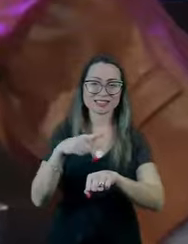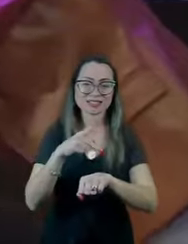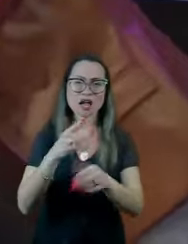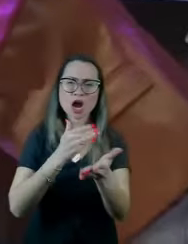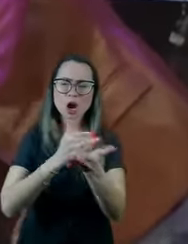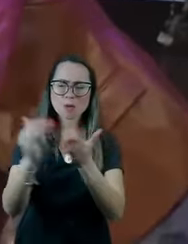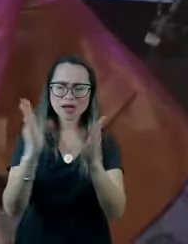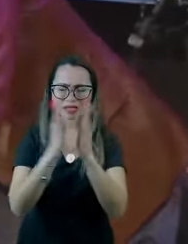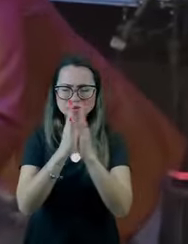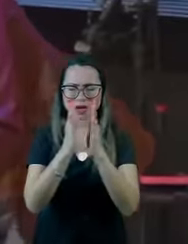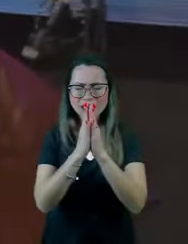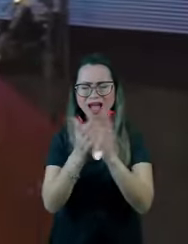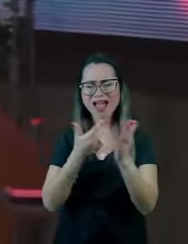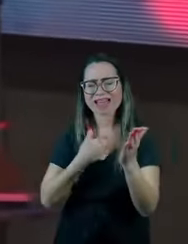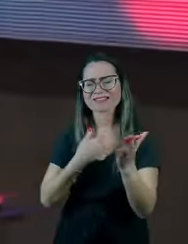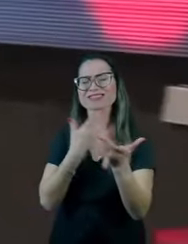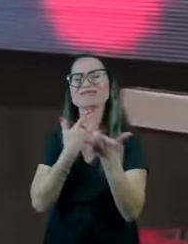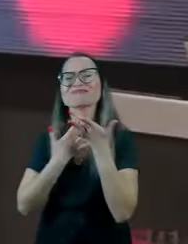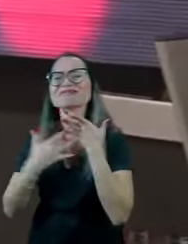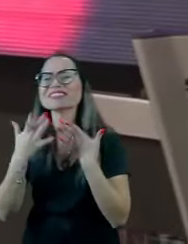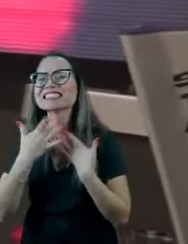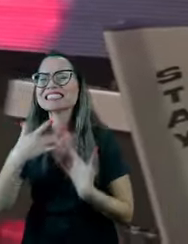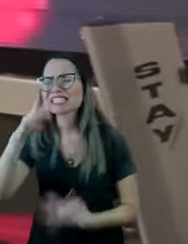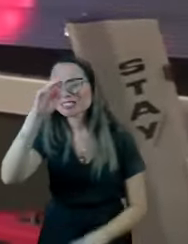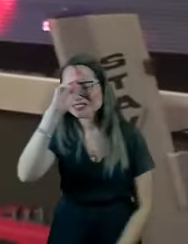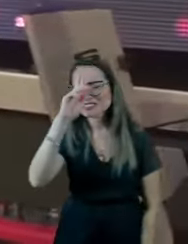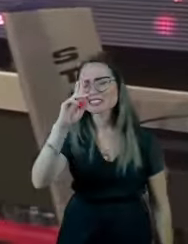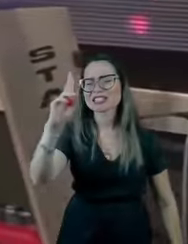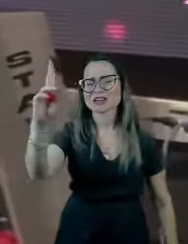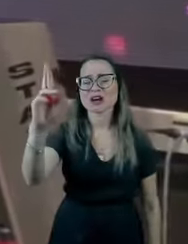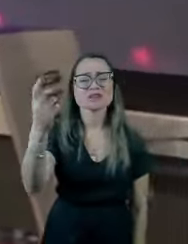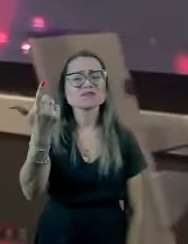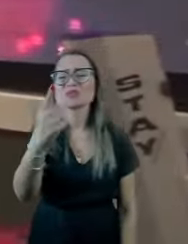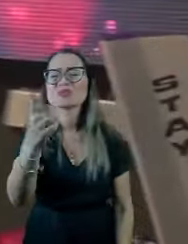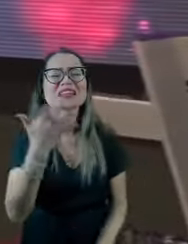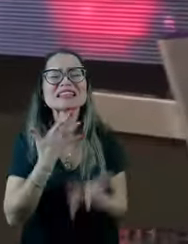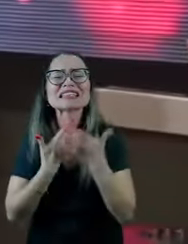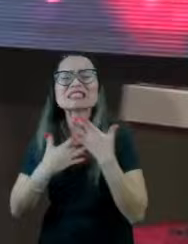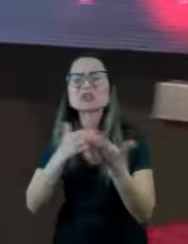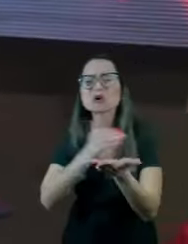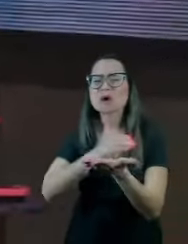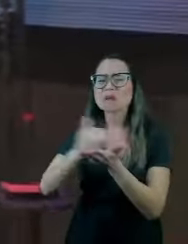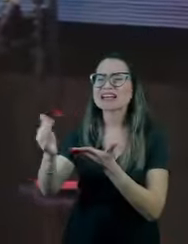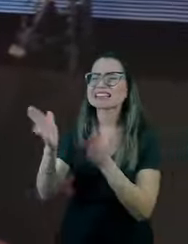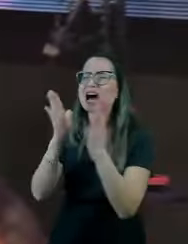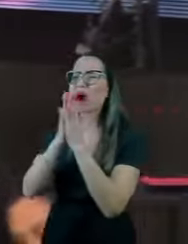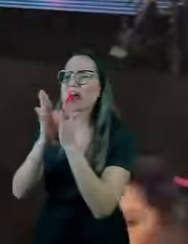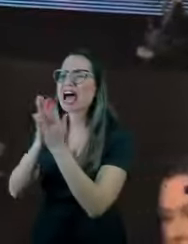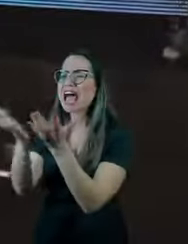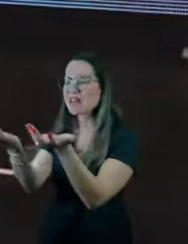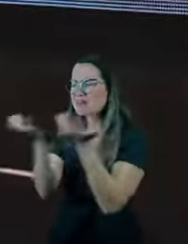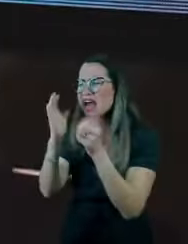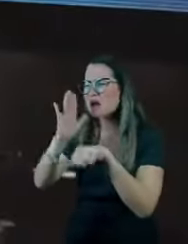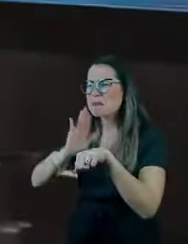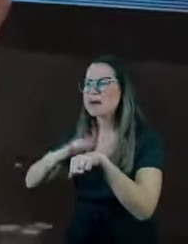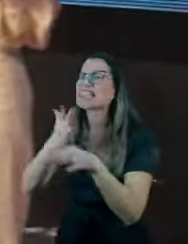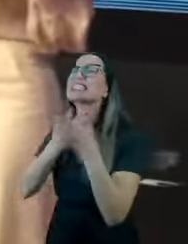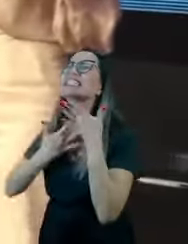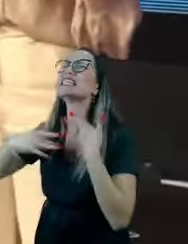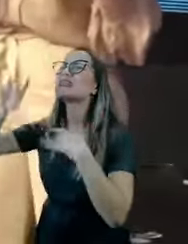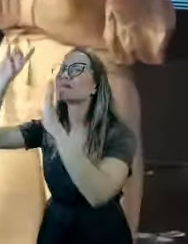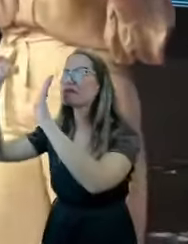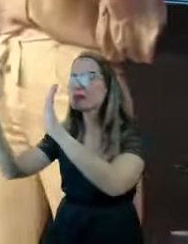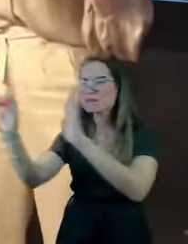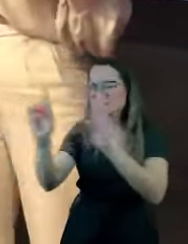Começa a orar, eu tenho fome, Senhor. Se você não tem fome, começa a profetizar. Me dá mais fome, mais sede pela tua